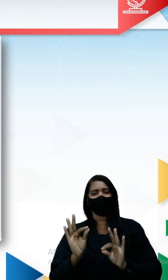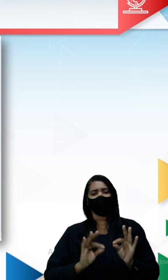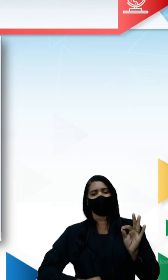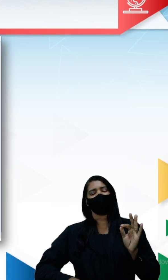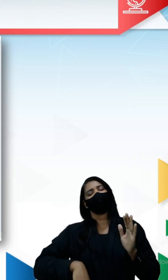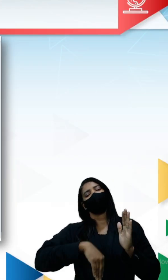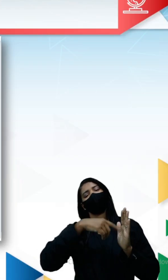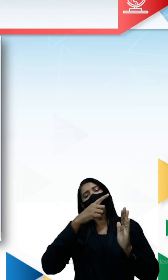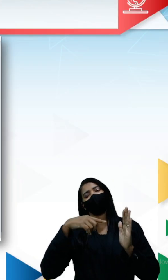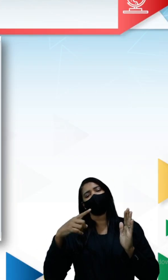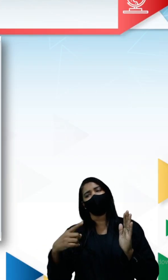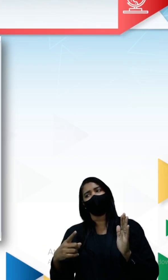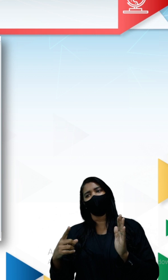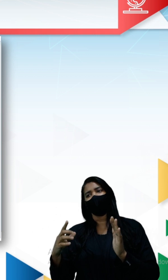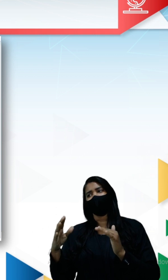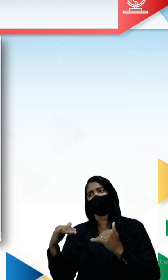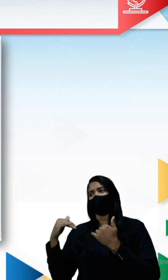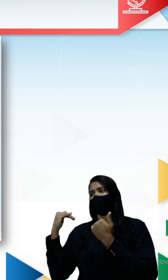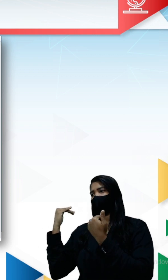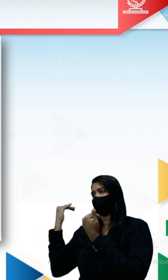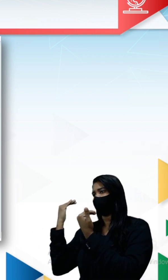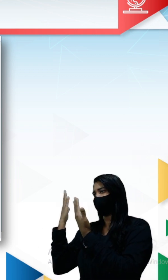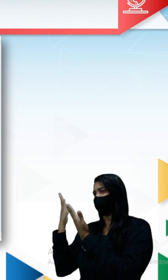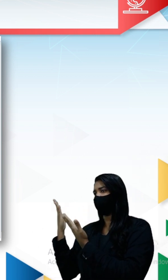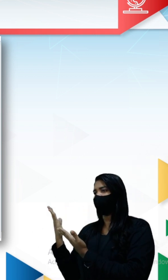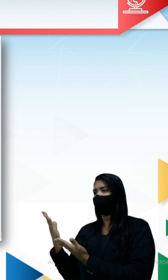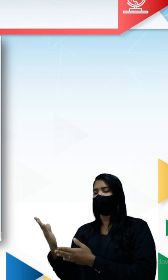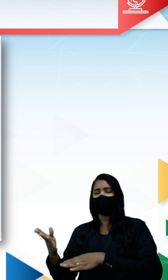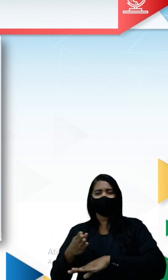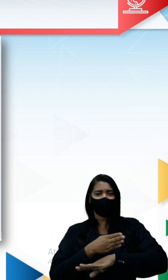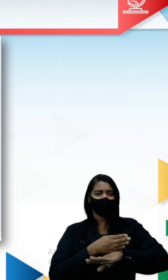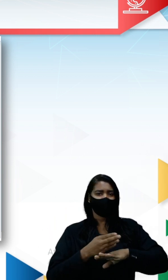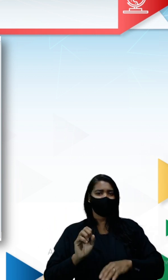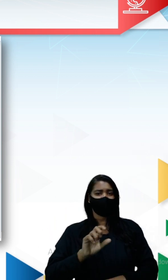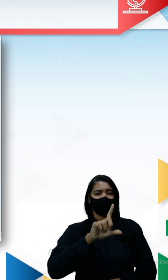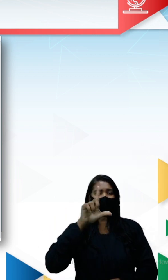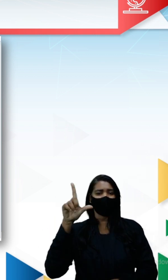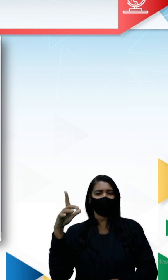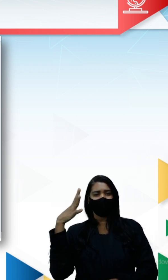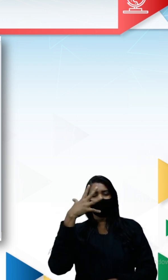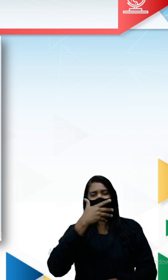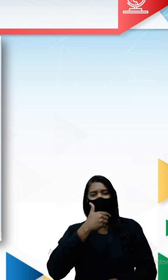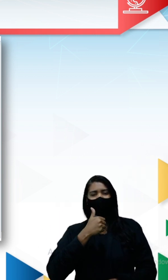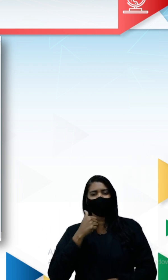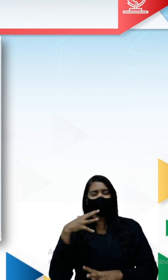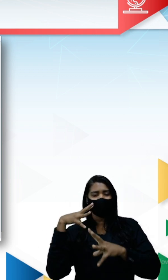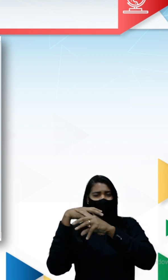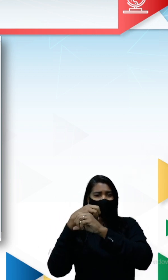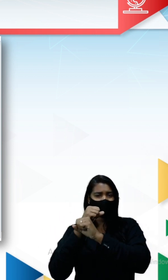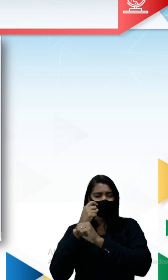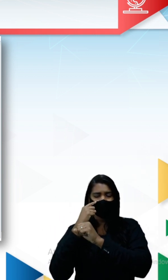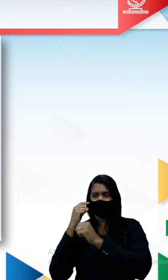gráfico. Branco é a parte azul lindo, esse azul cheguei, meio escuro.